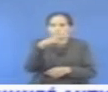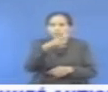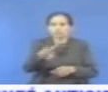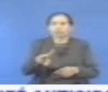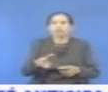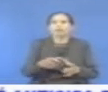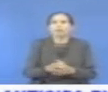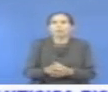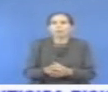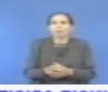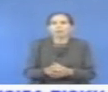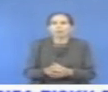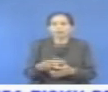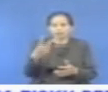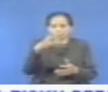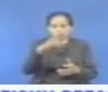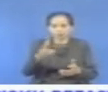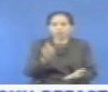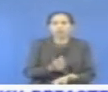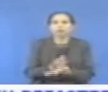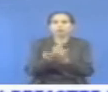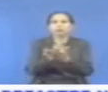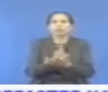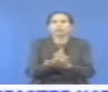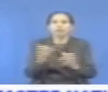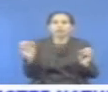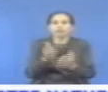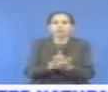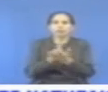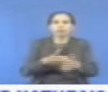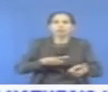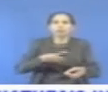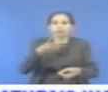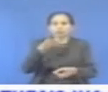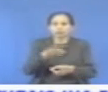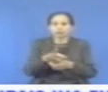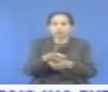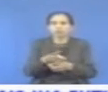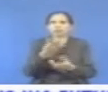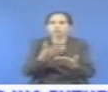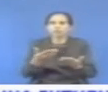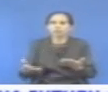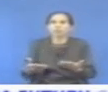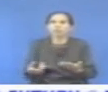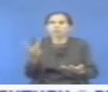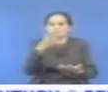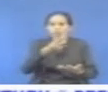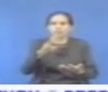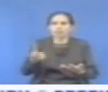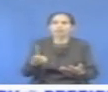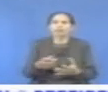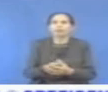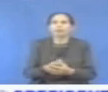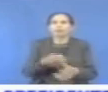taclu, que tratamento atruel na humano no direito da propriedade, liliu interferência